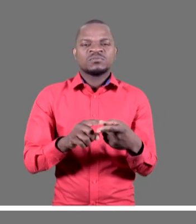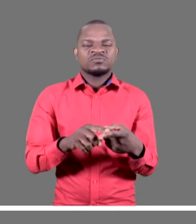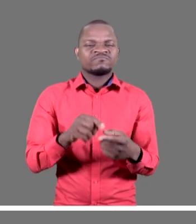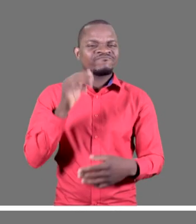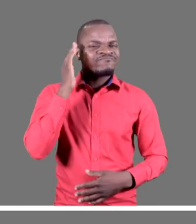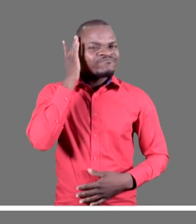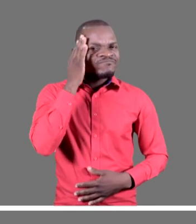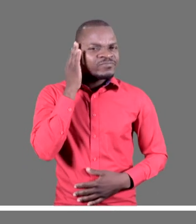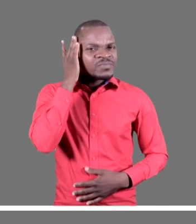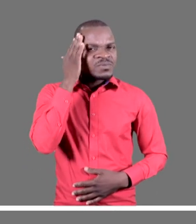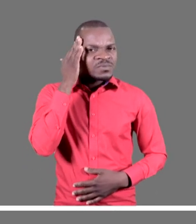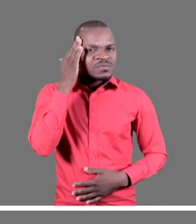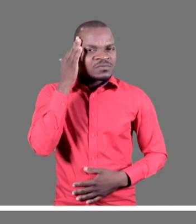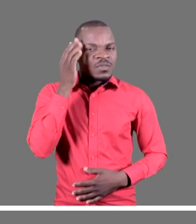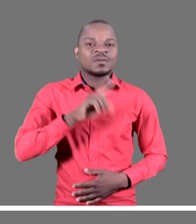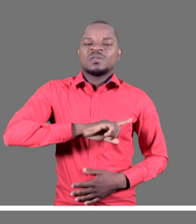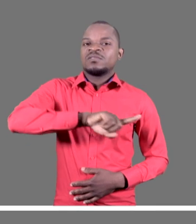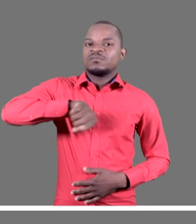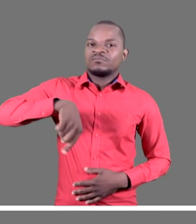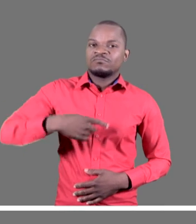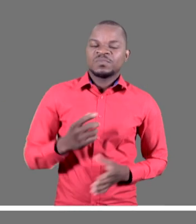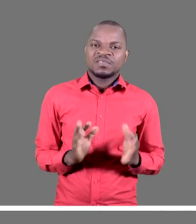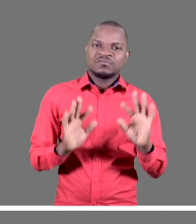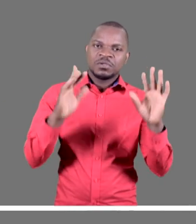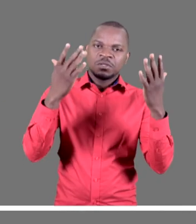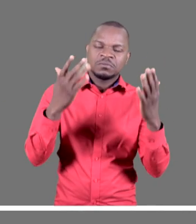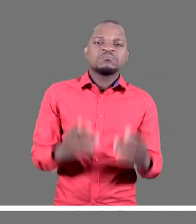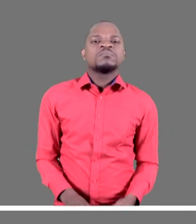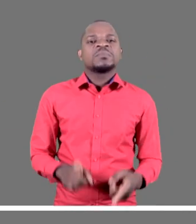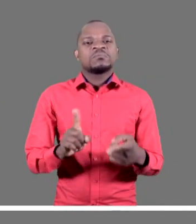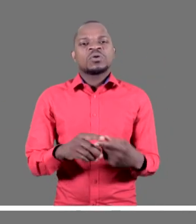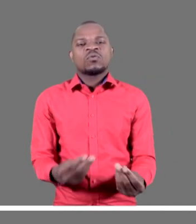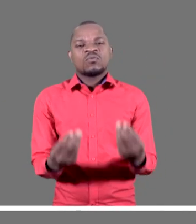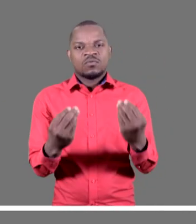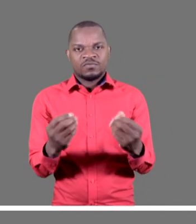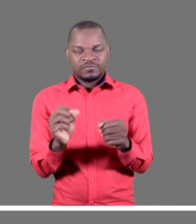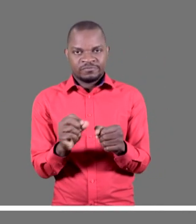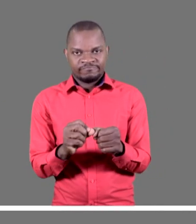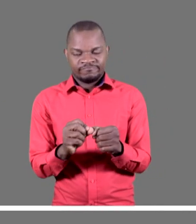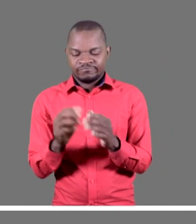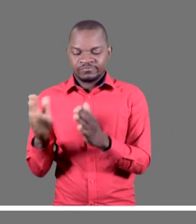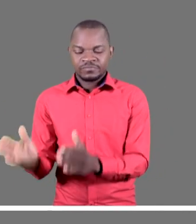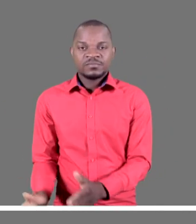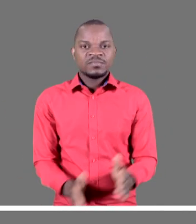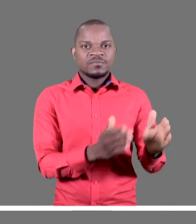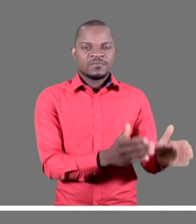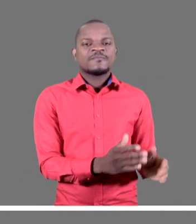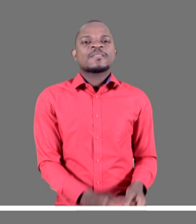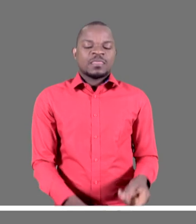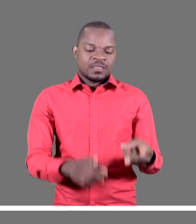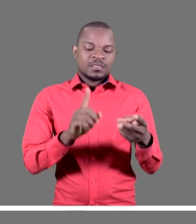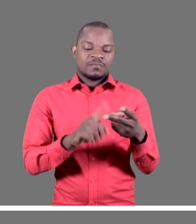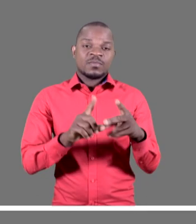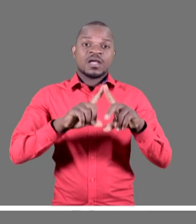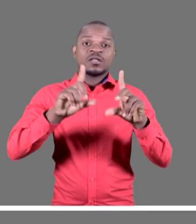para refletirmos sobre as nossas vidas, sobre os nossos movimentos. Em relação a outra questão que me coloca,